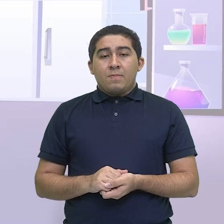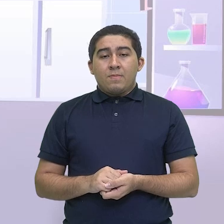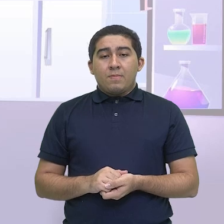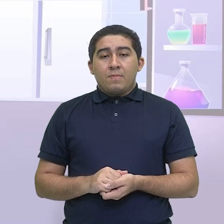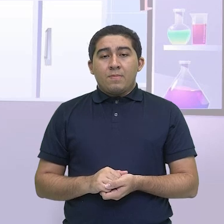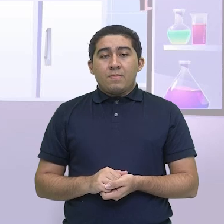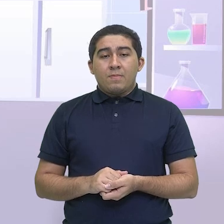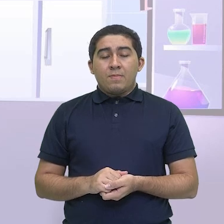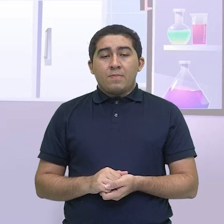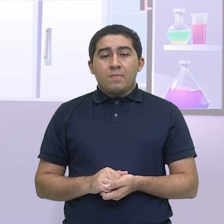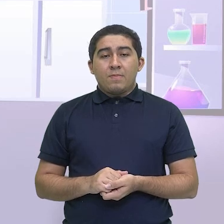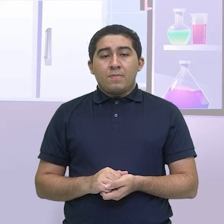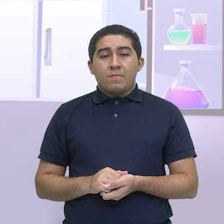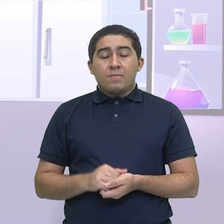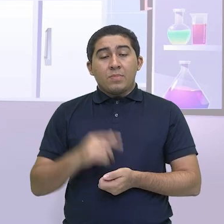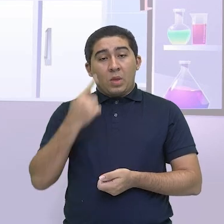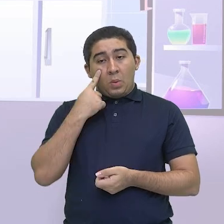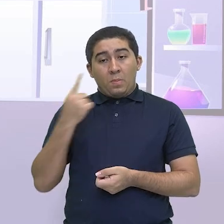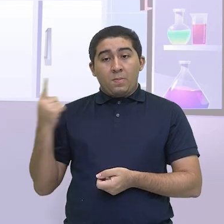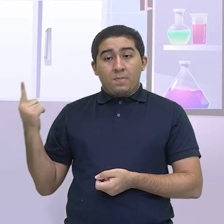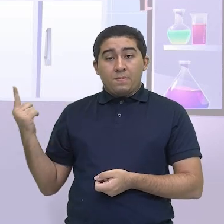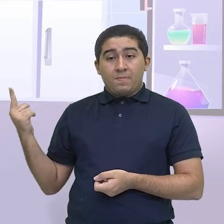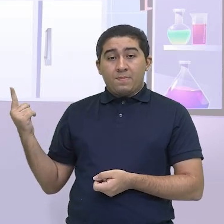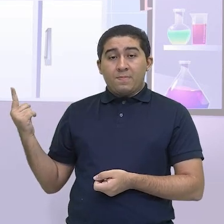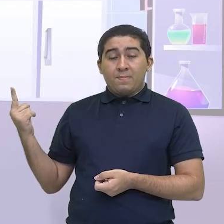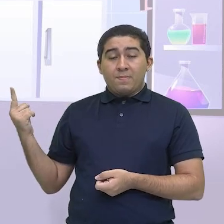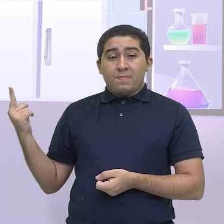Olha aí o que acontece, né? Nós temos aí uma